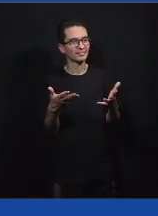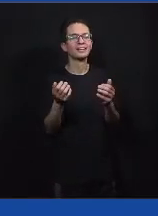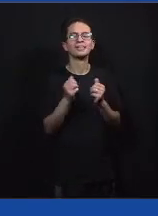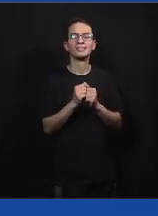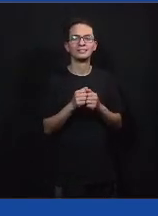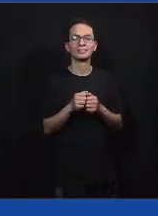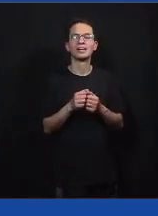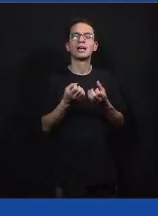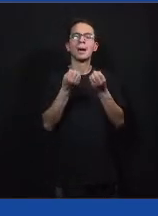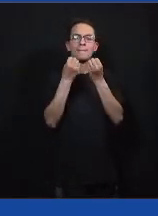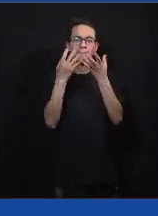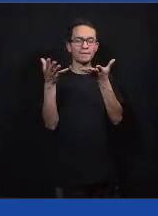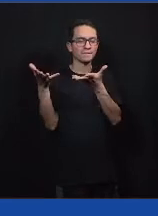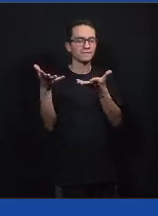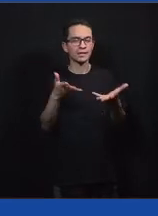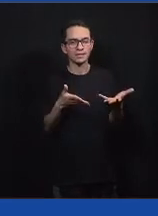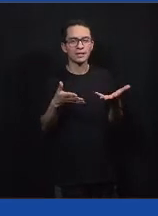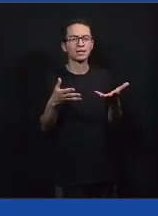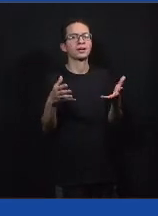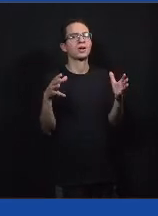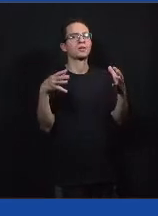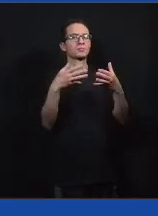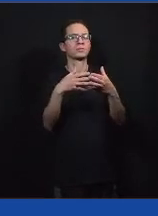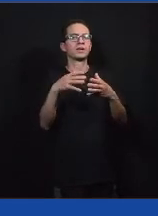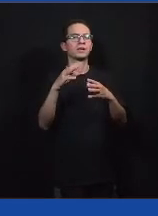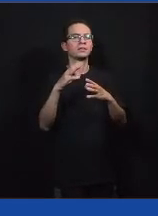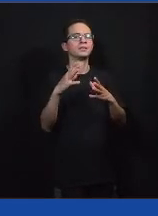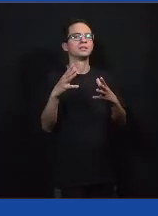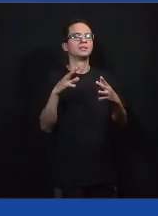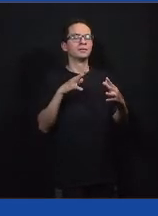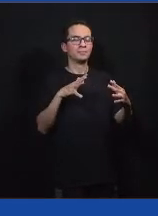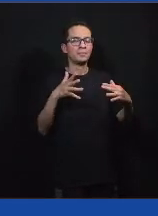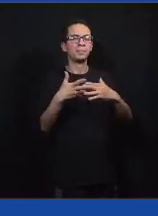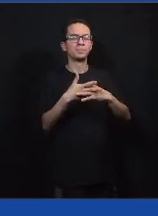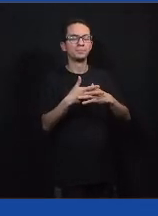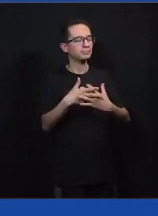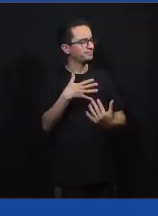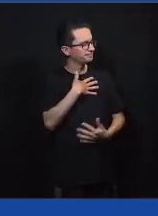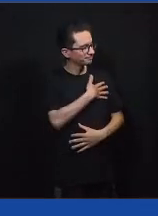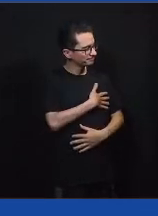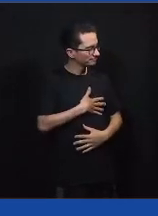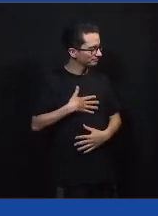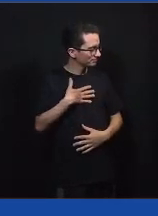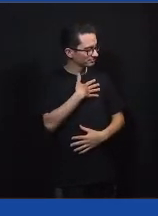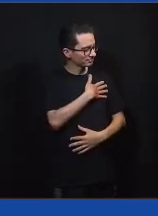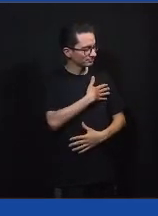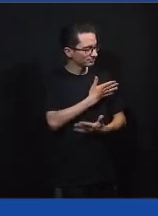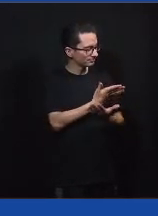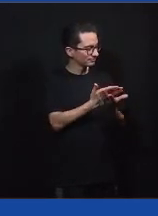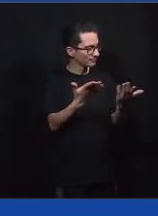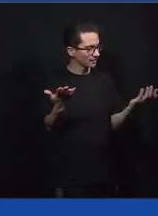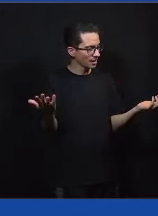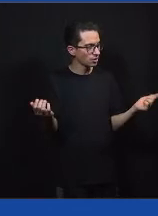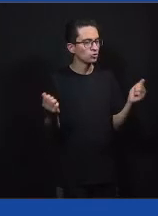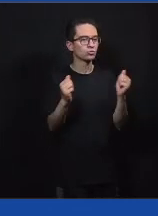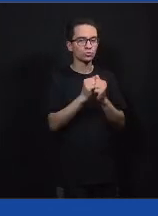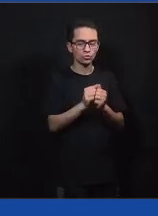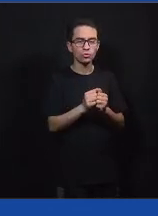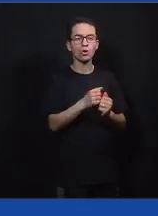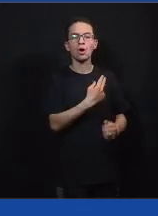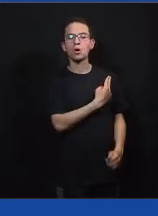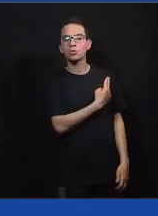ao encontro do agentes da Cidadania é o prazer imenso estar com todos vocês apresentando